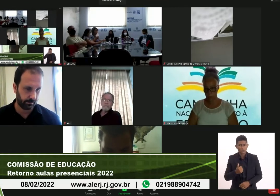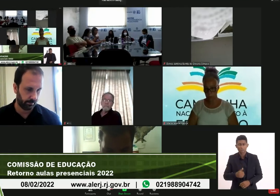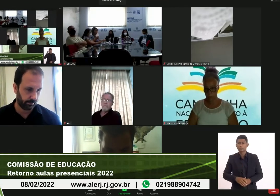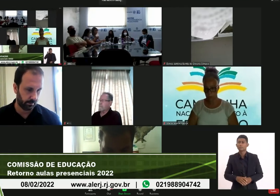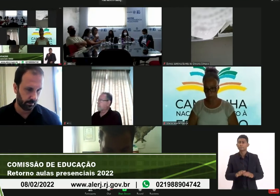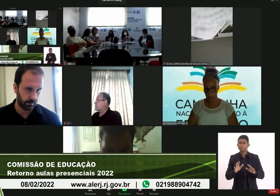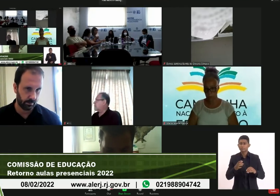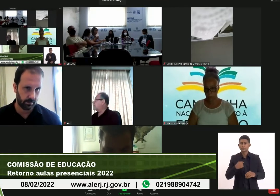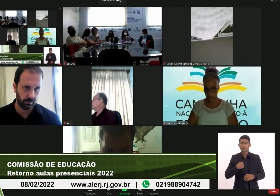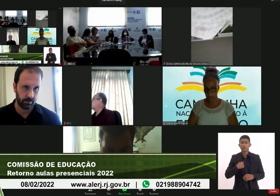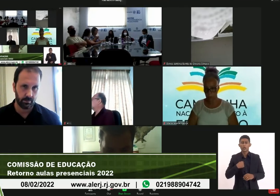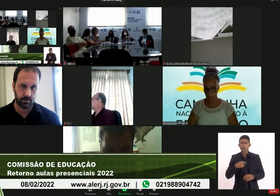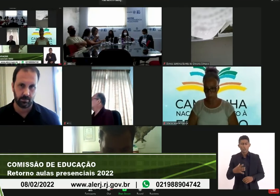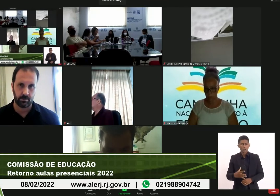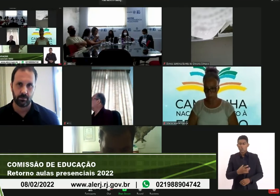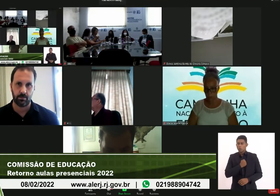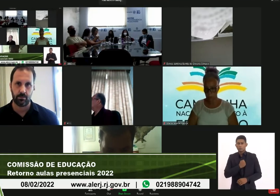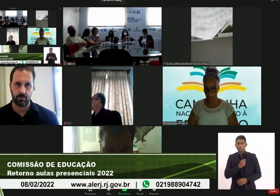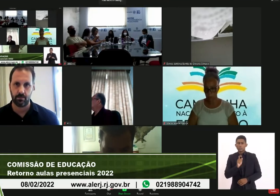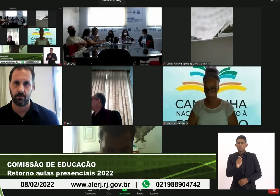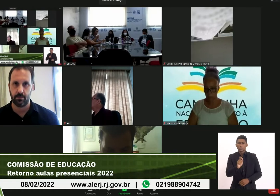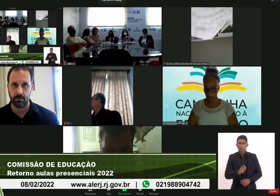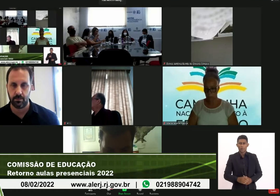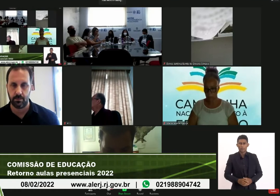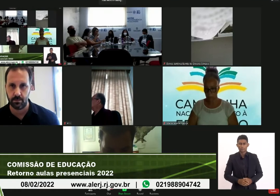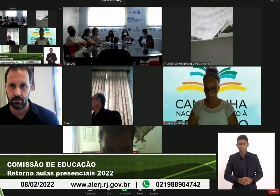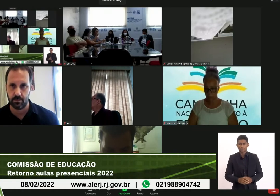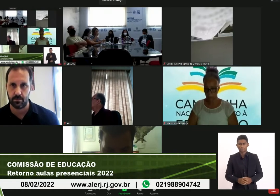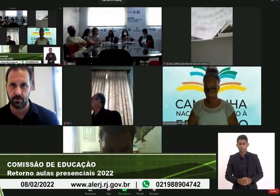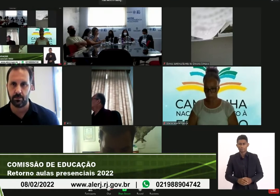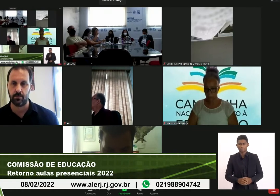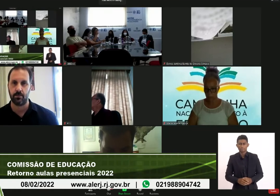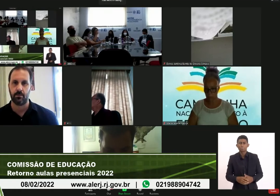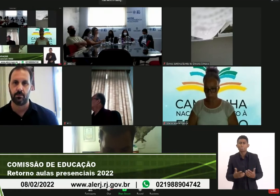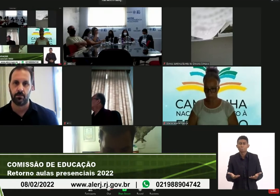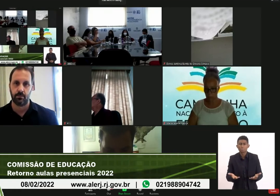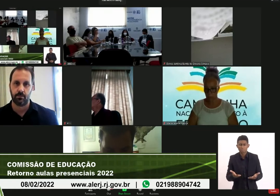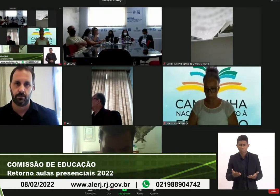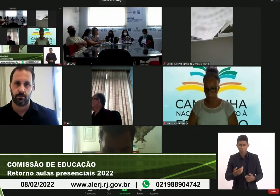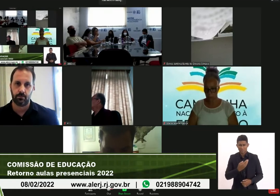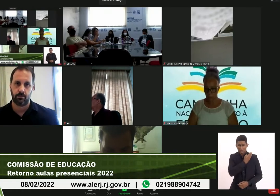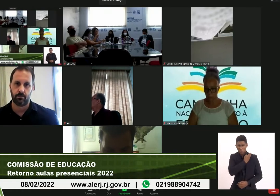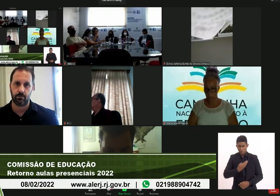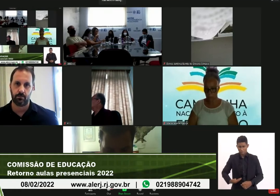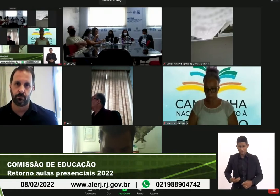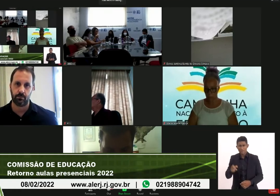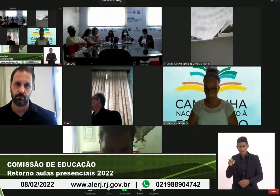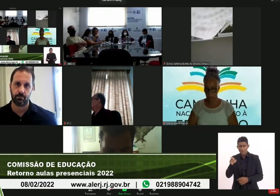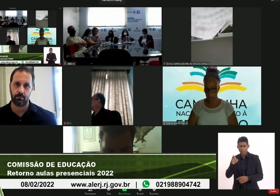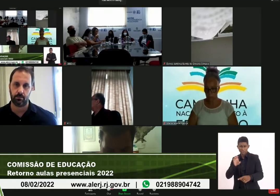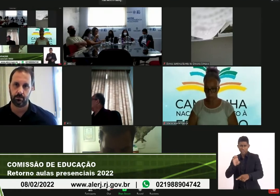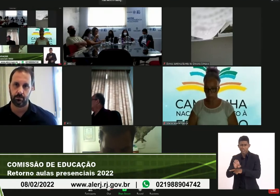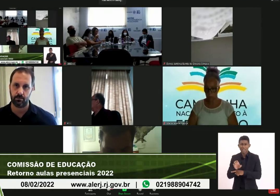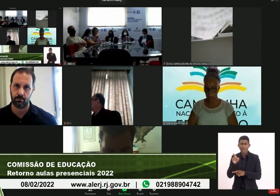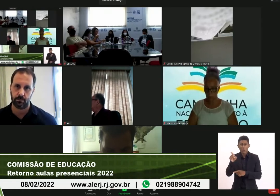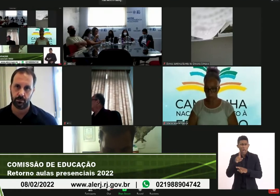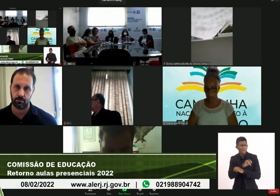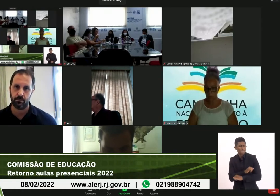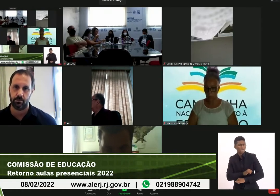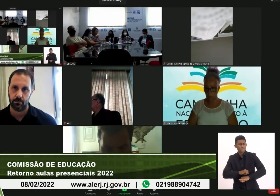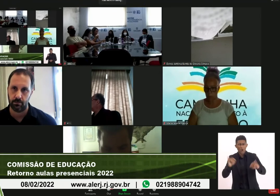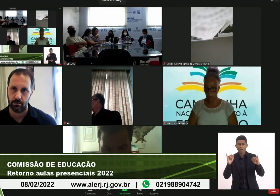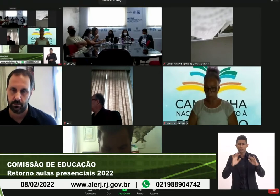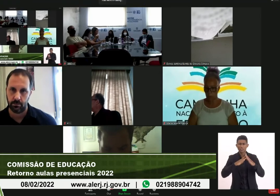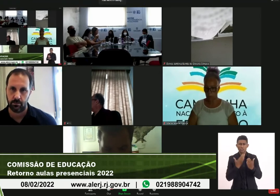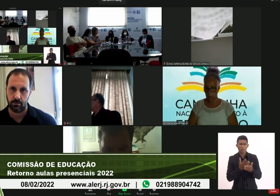O que me assusta, Flávio, é como é que o governo do Estado ainda não fez uma campanha vacinal dentro